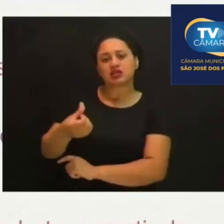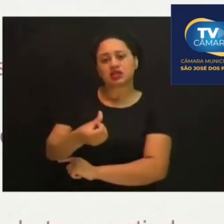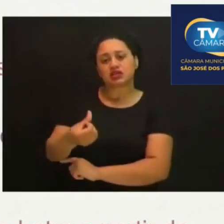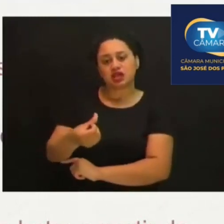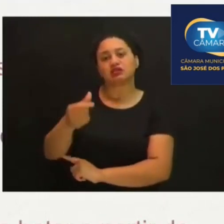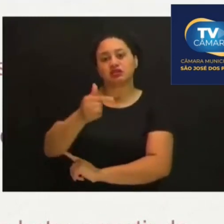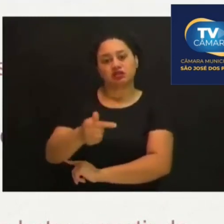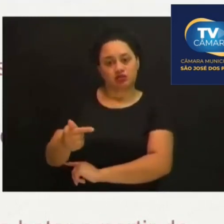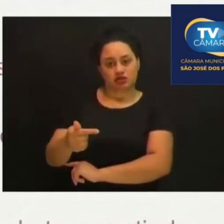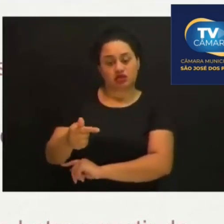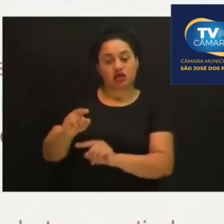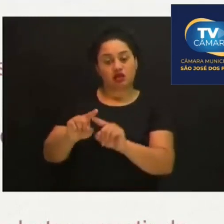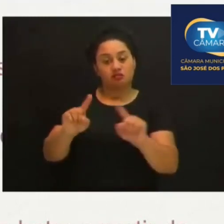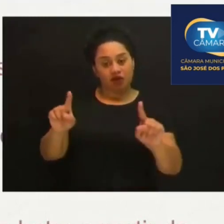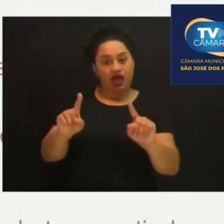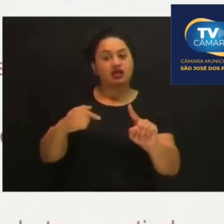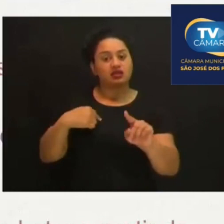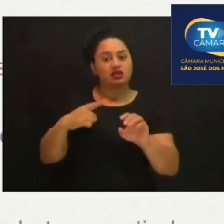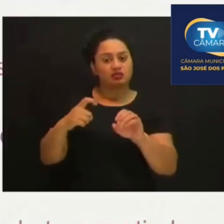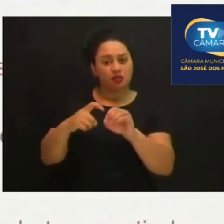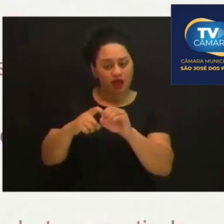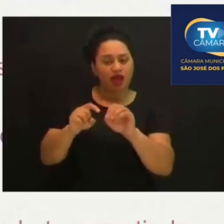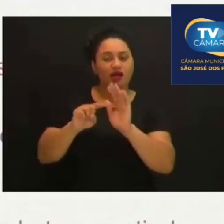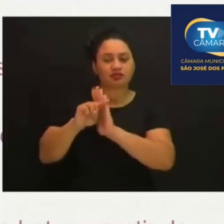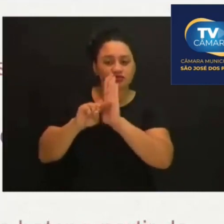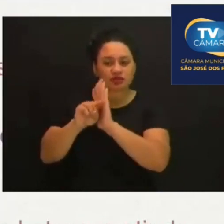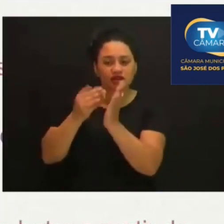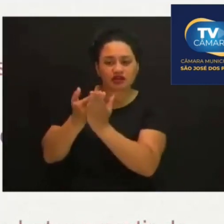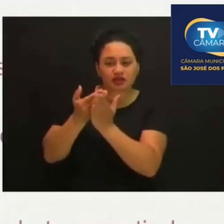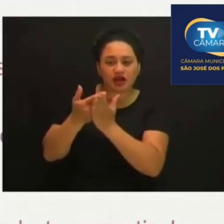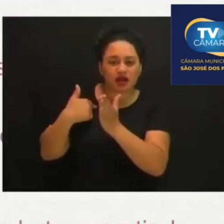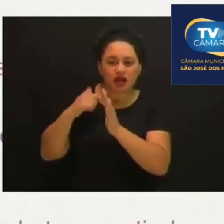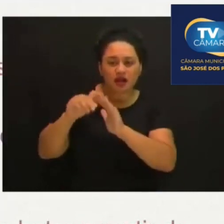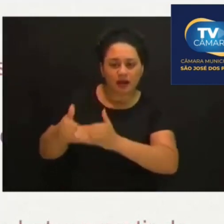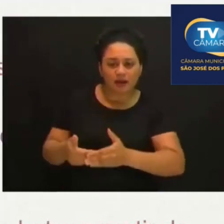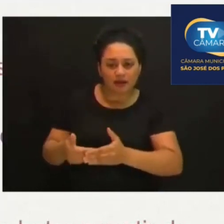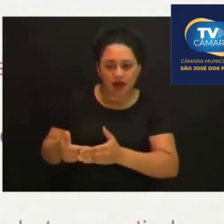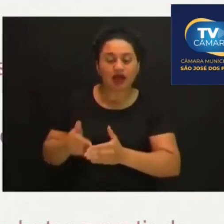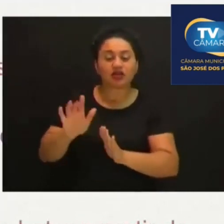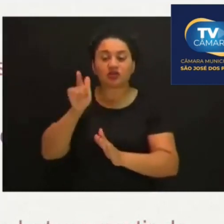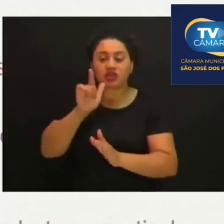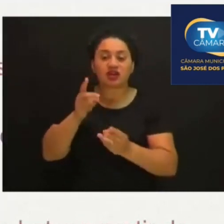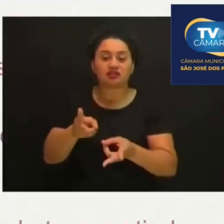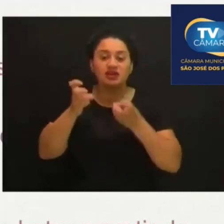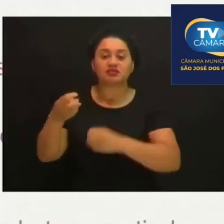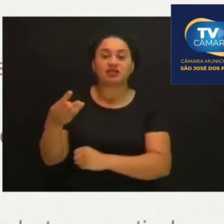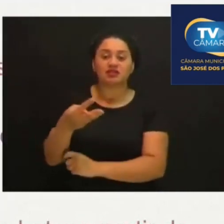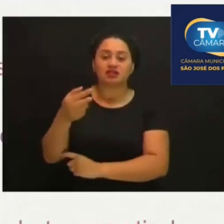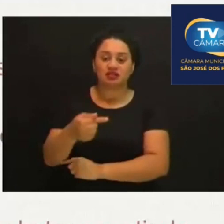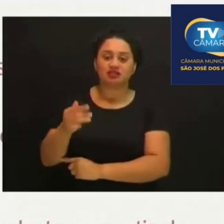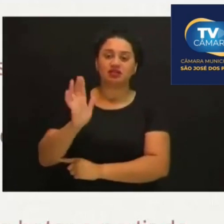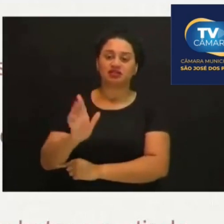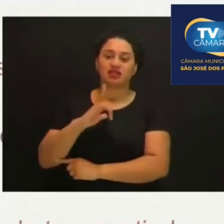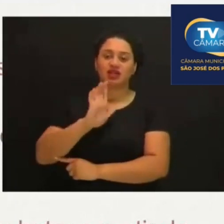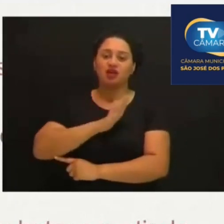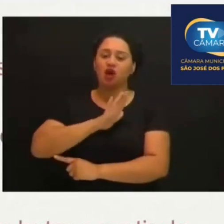tá? Mas a embriologia já nos mostra, os estudos da embriologia já nos mostram que na 3ª semana eu tenho um coração